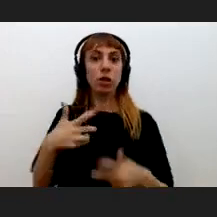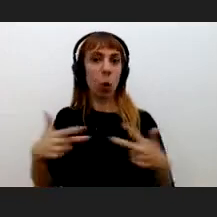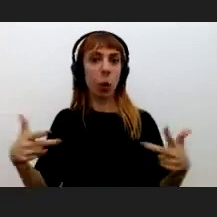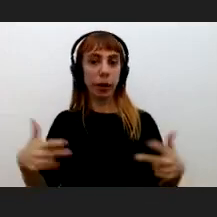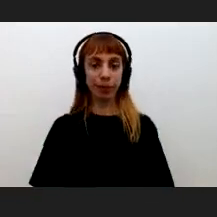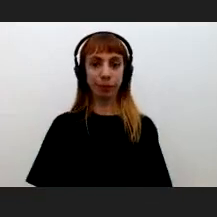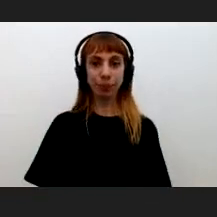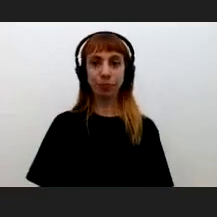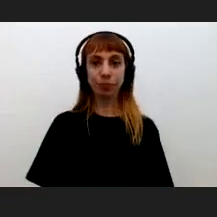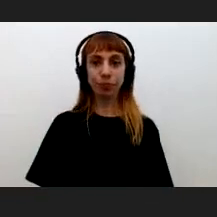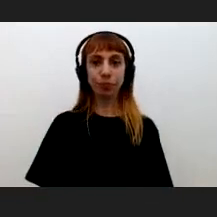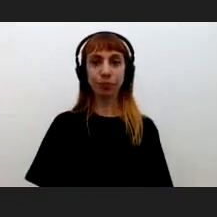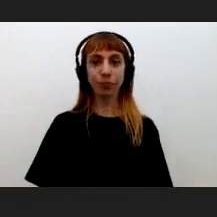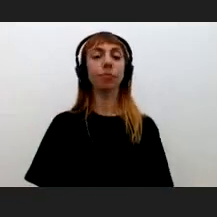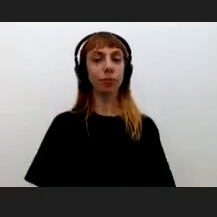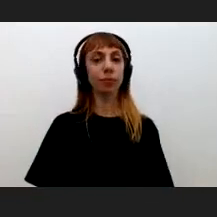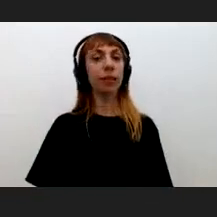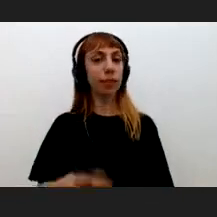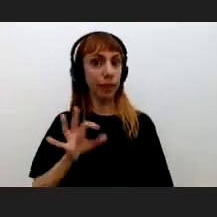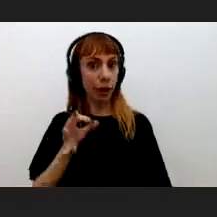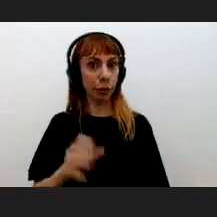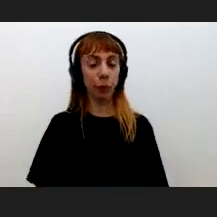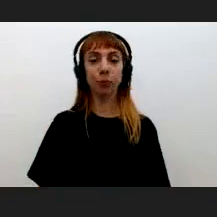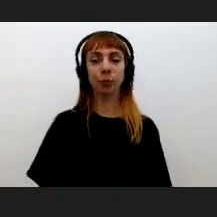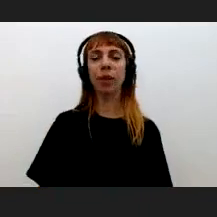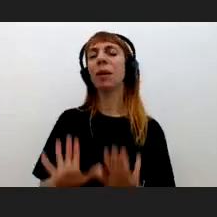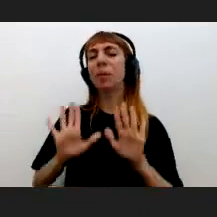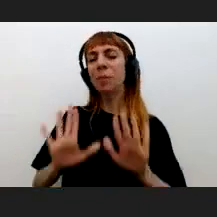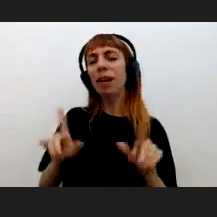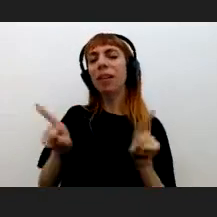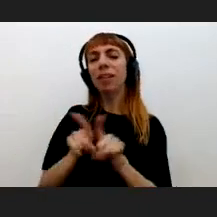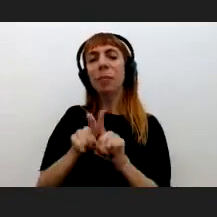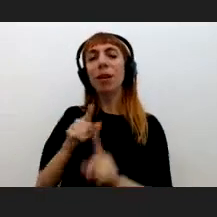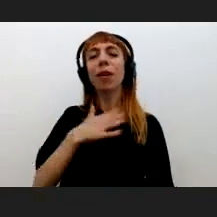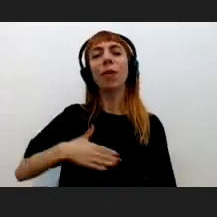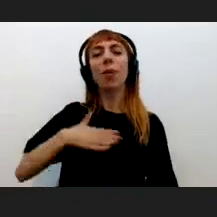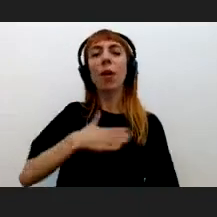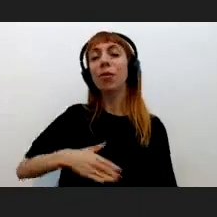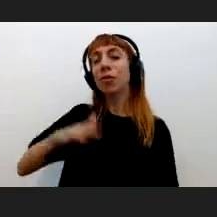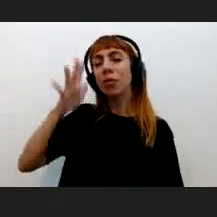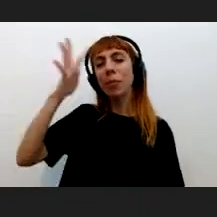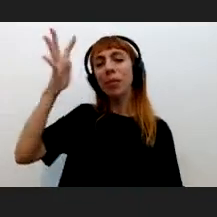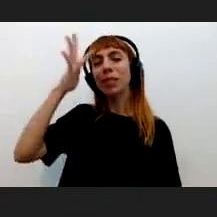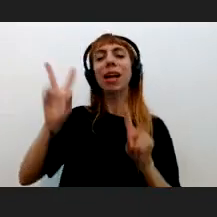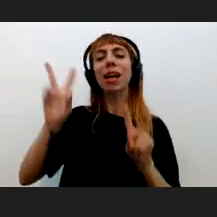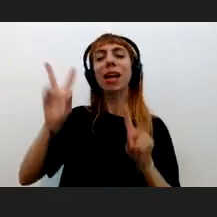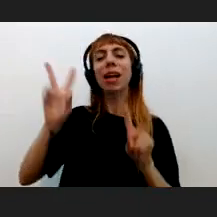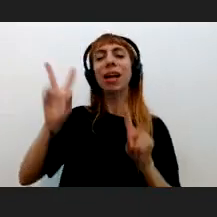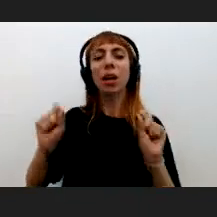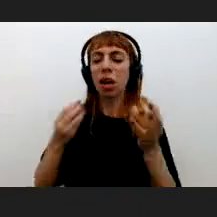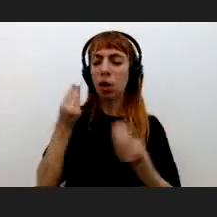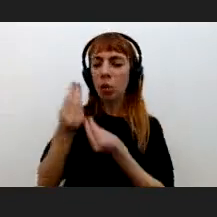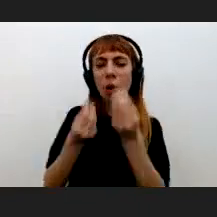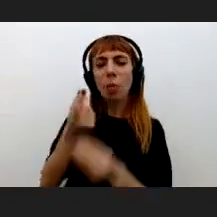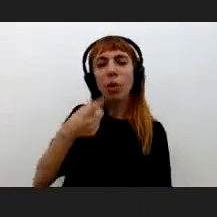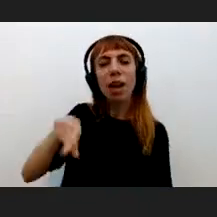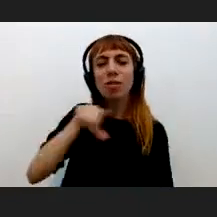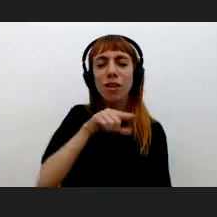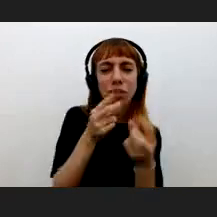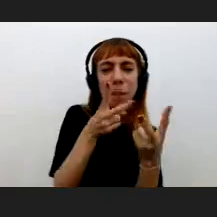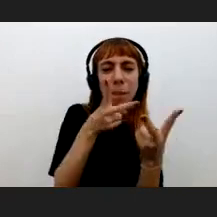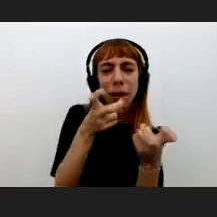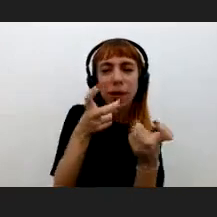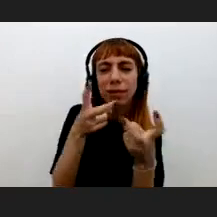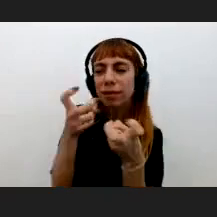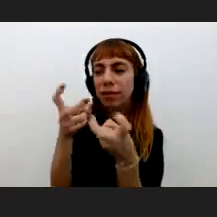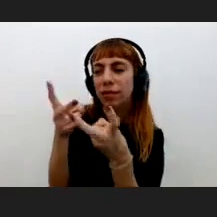de pensar também sobre a maneira como se interpreta, como se descreve e quais